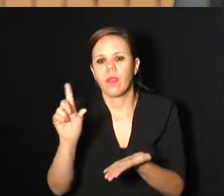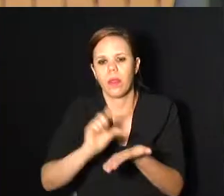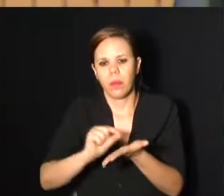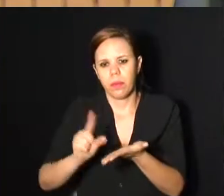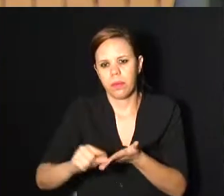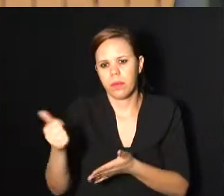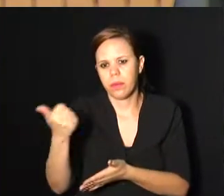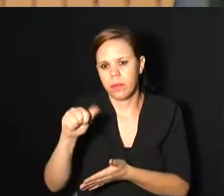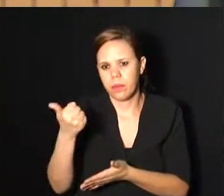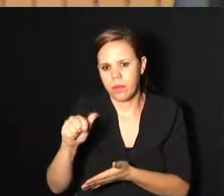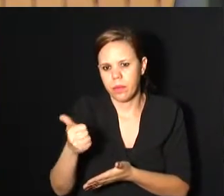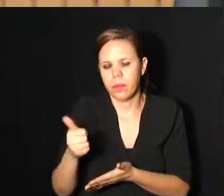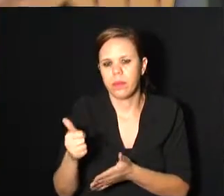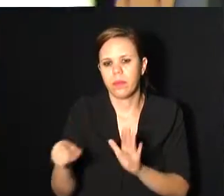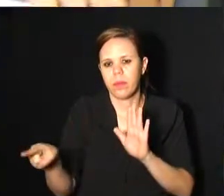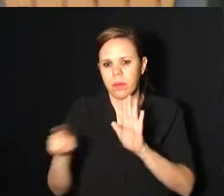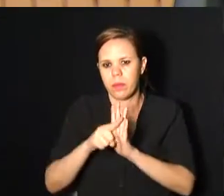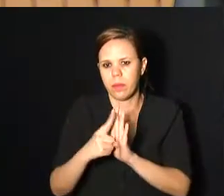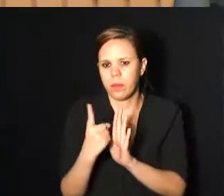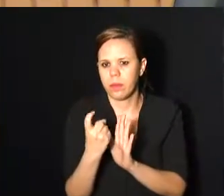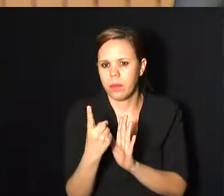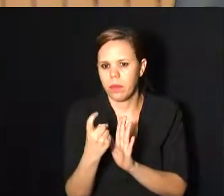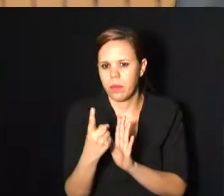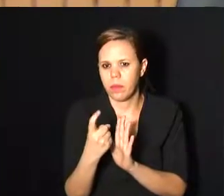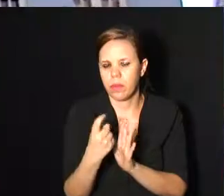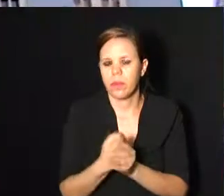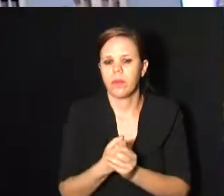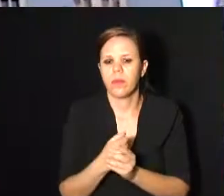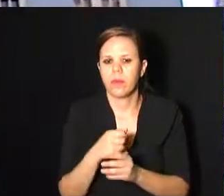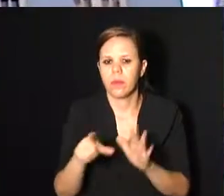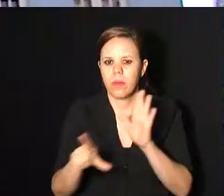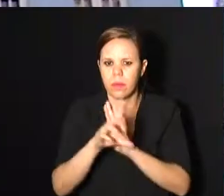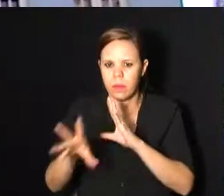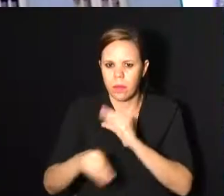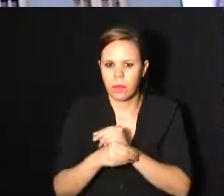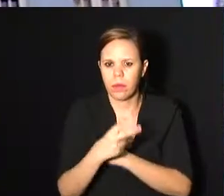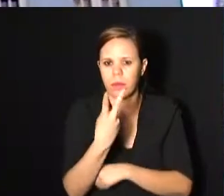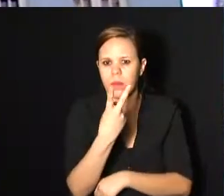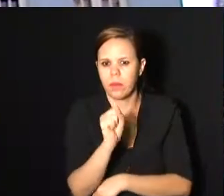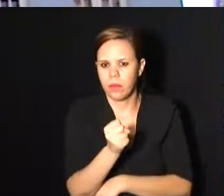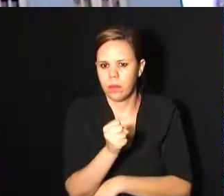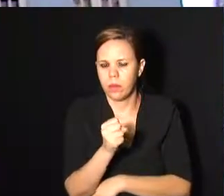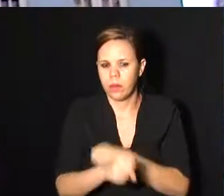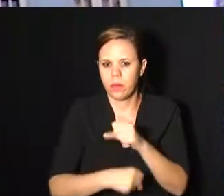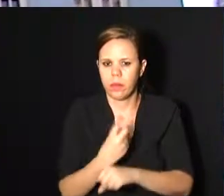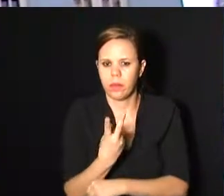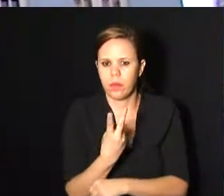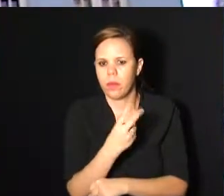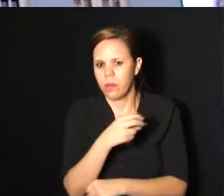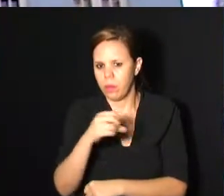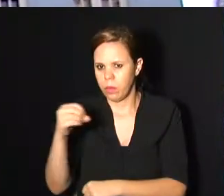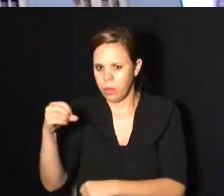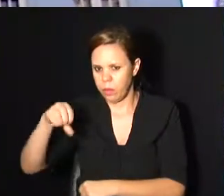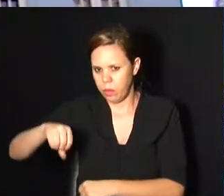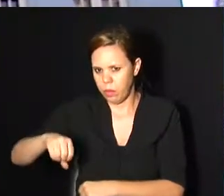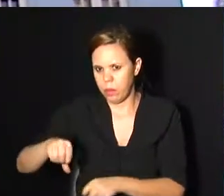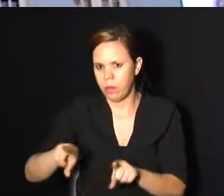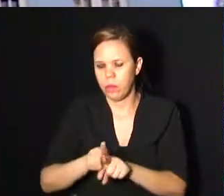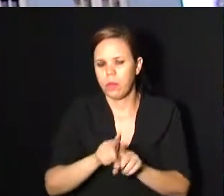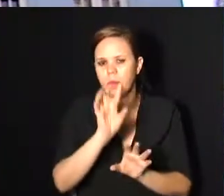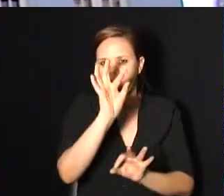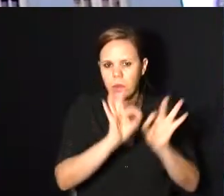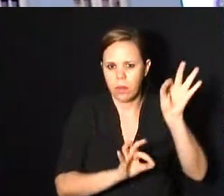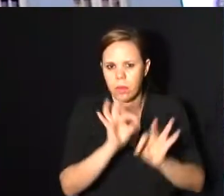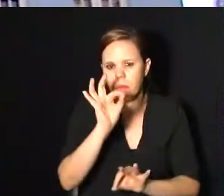tanto o caput quanto o parágrafo único, da Lei Complementar número 28 de 2009, que regulamenta incentivos